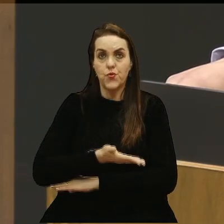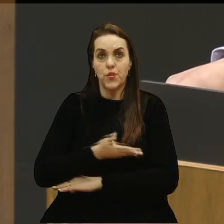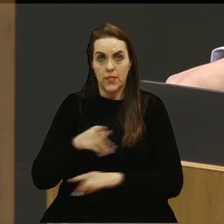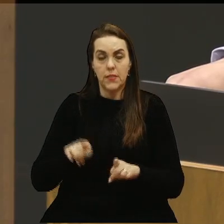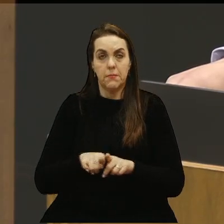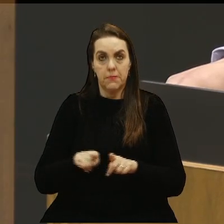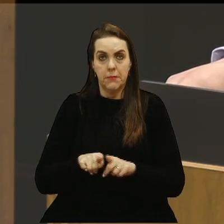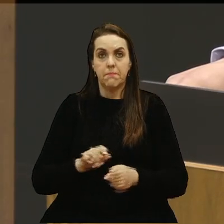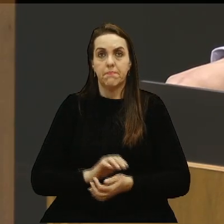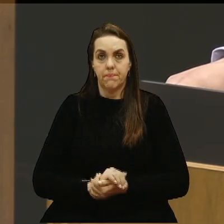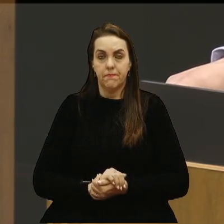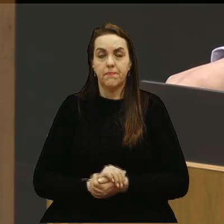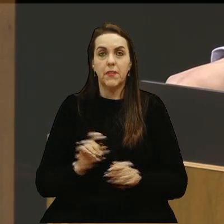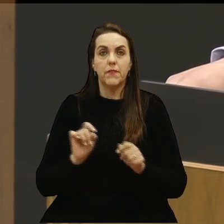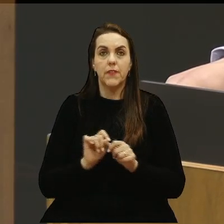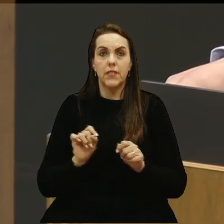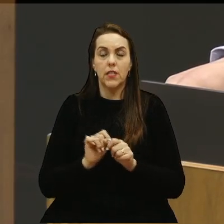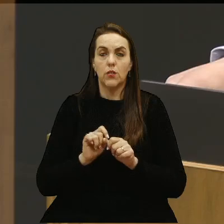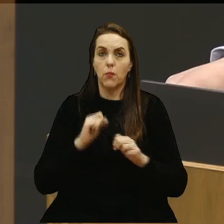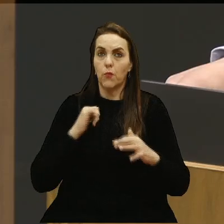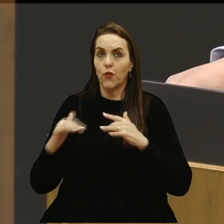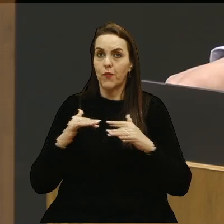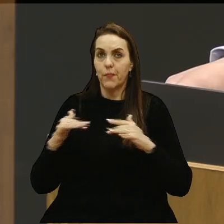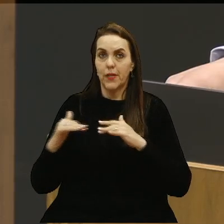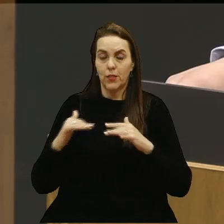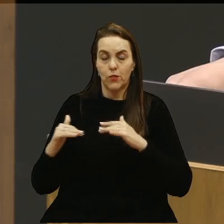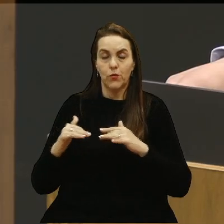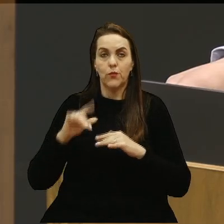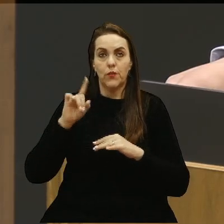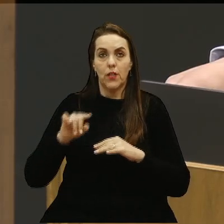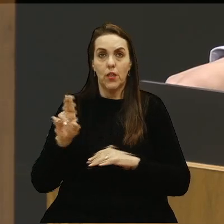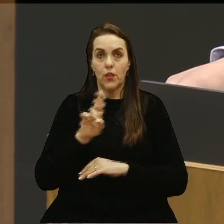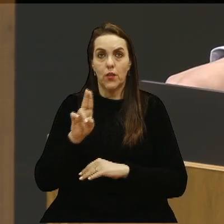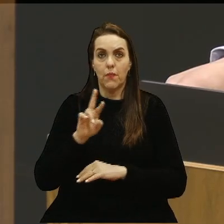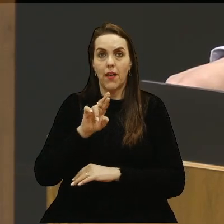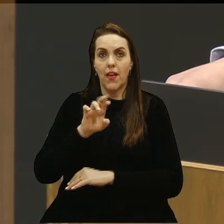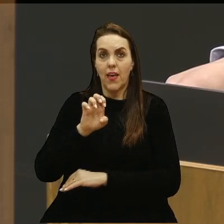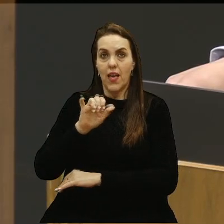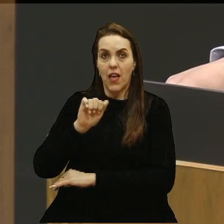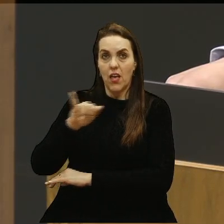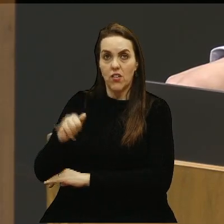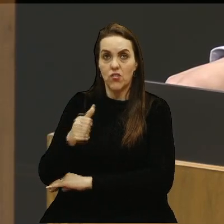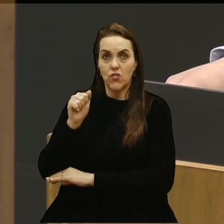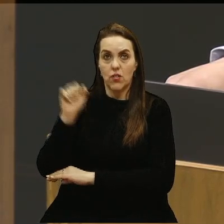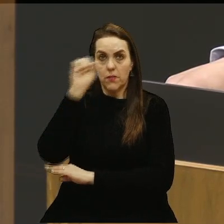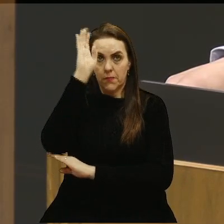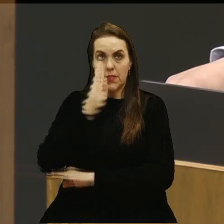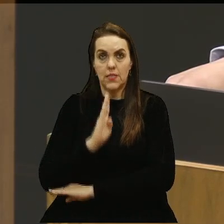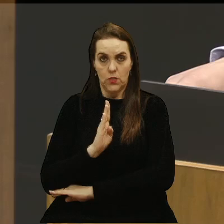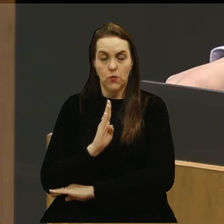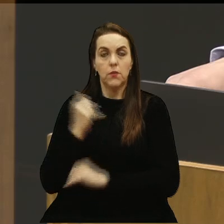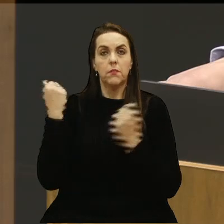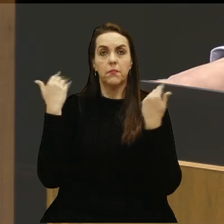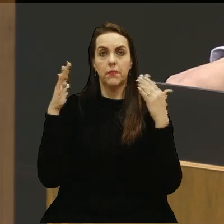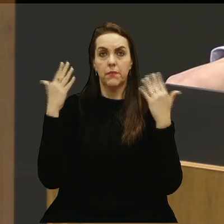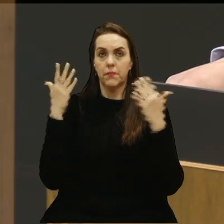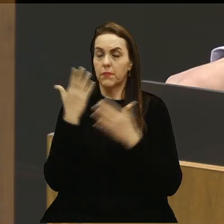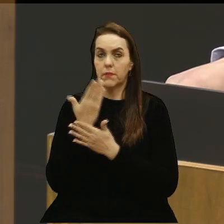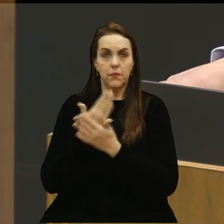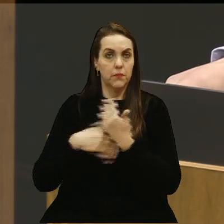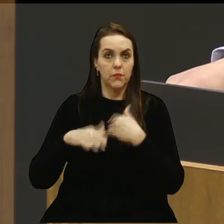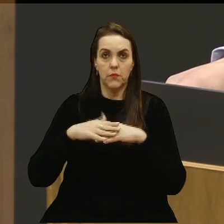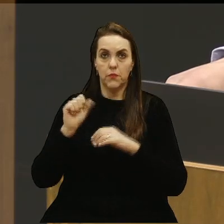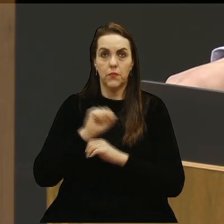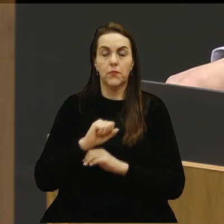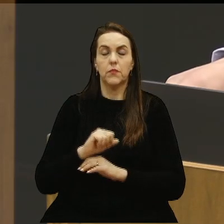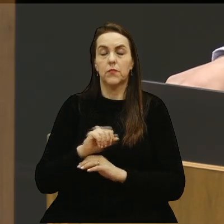também, realizando o movimento chamado Reaja Brasil. Parabéns a todos os brasileiros, parabéns a todas